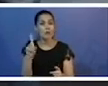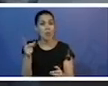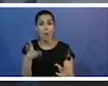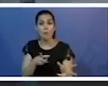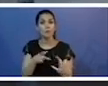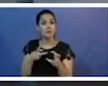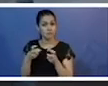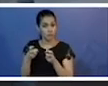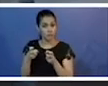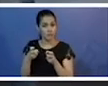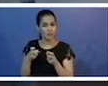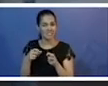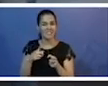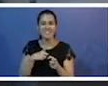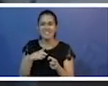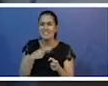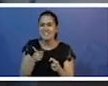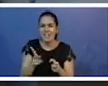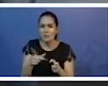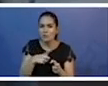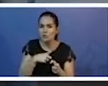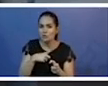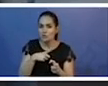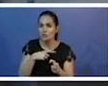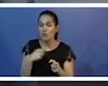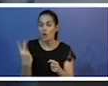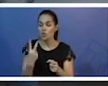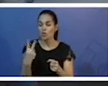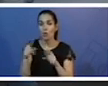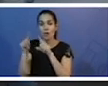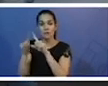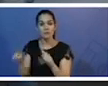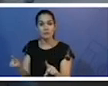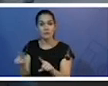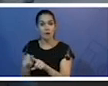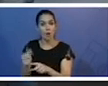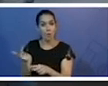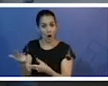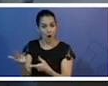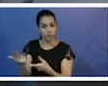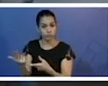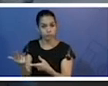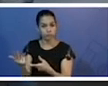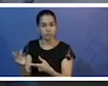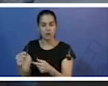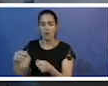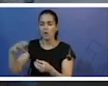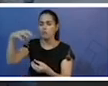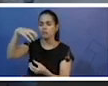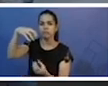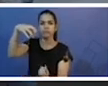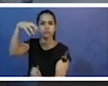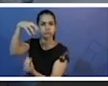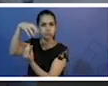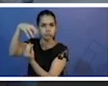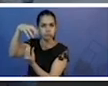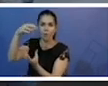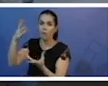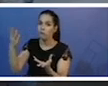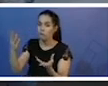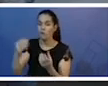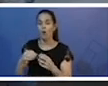percebido. Sempre que a gente junta dois triângulos iguais, um em cima do outro, ali dependendo da